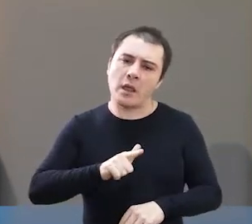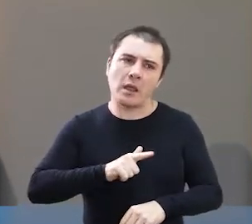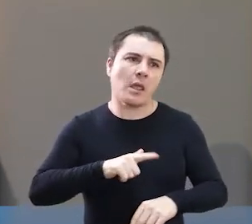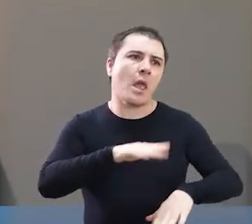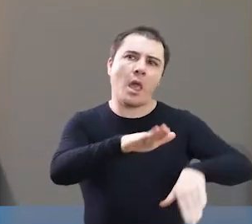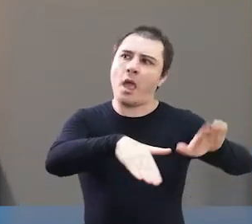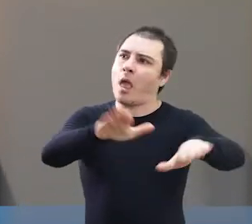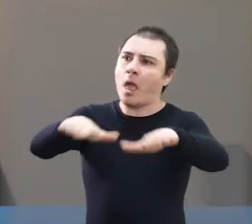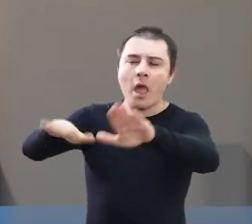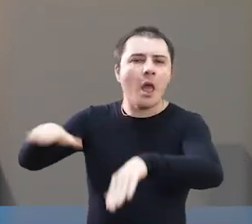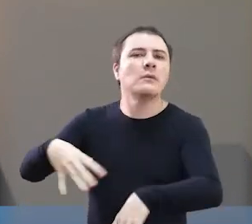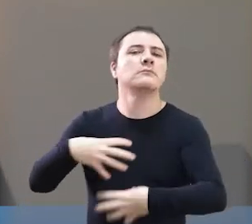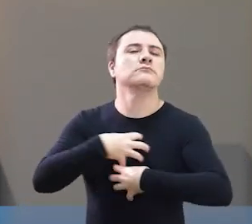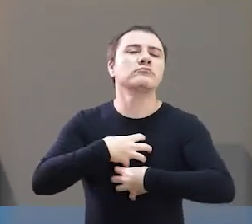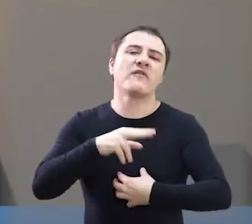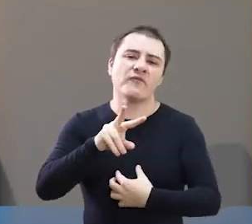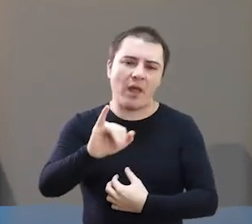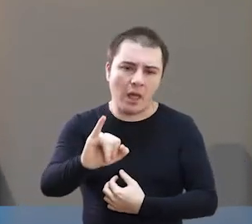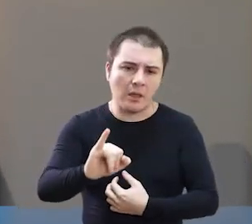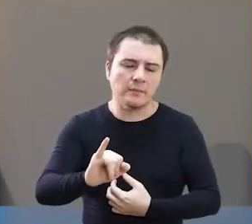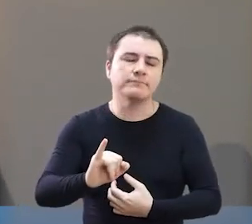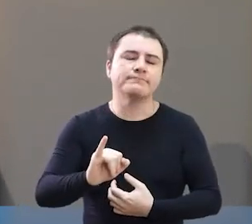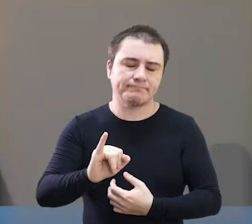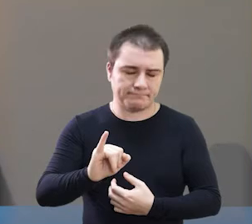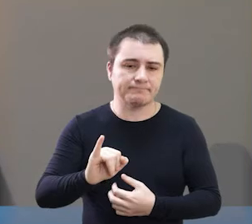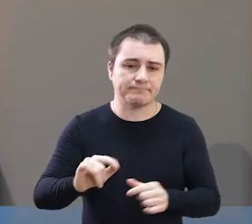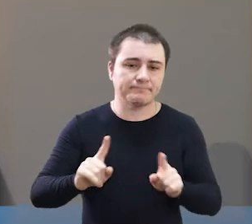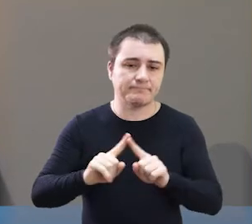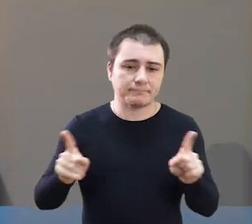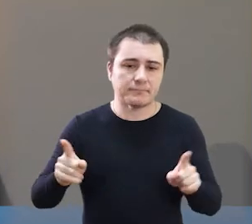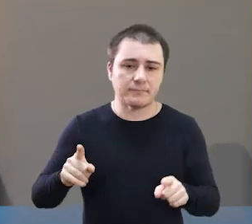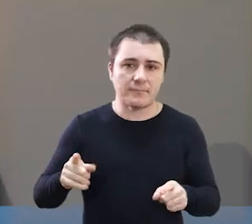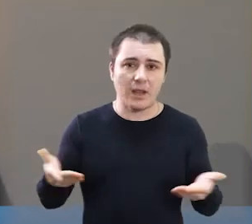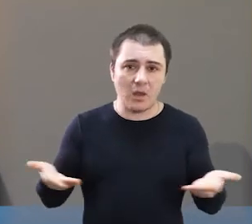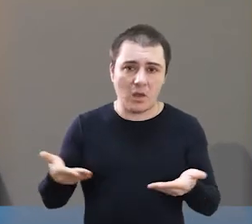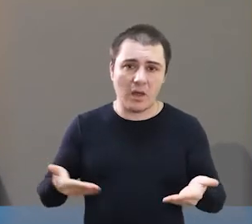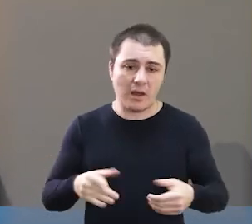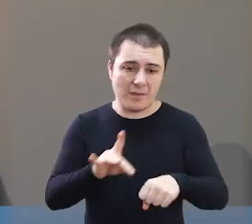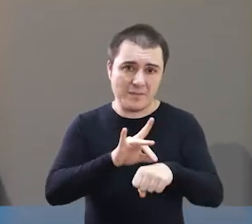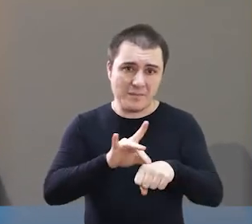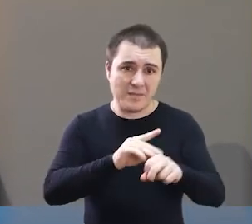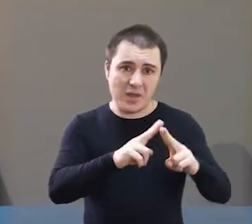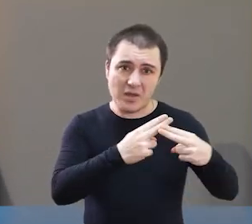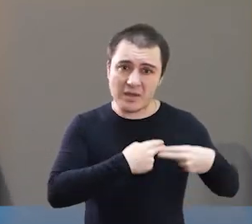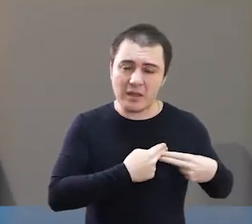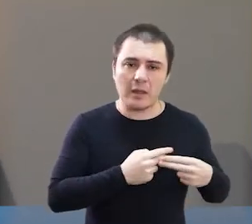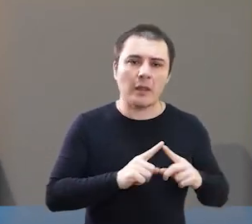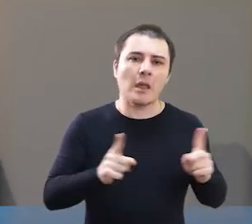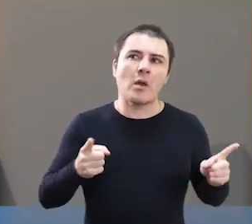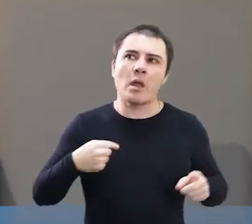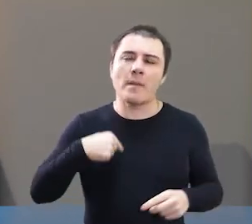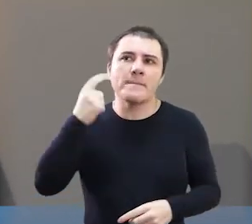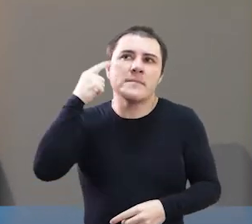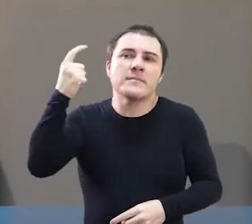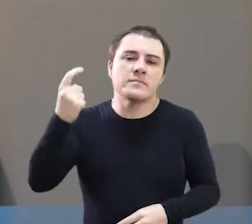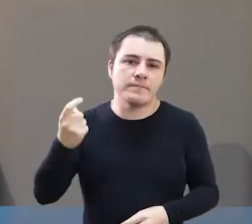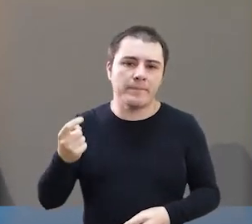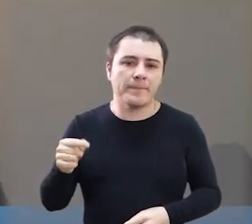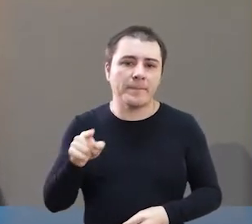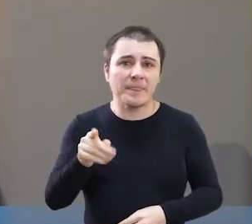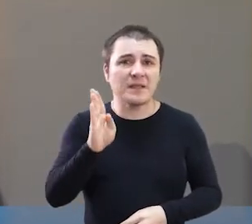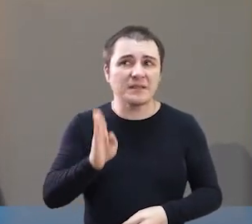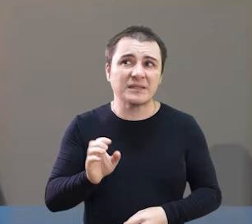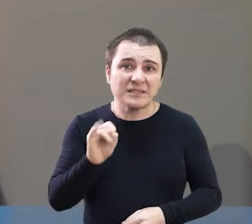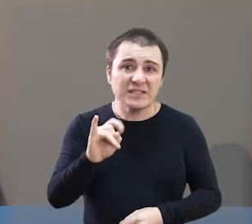invariavelmente as pessoas sentem uma tristeza muito profunda por estarem passando por esse processo de luto. Mas agora você imagina que você já